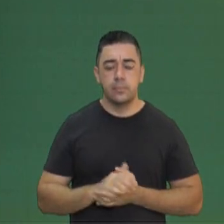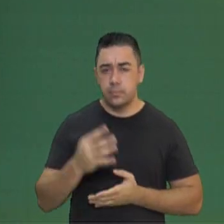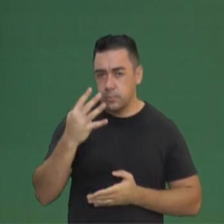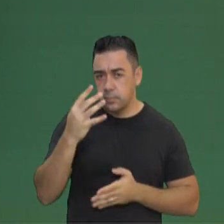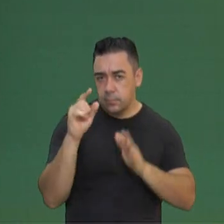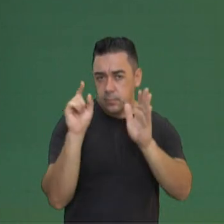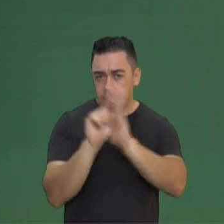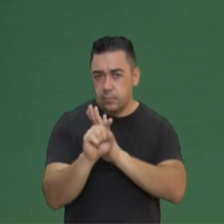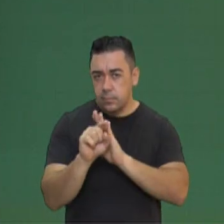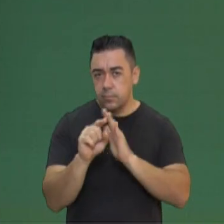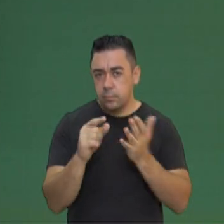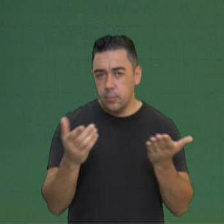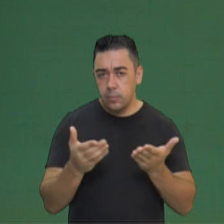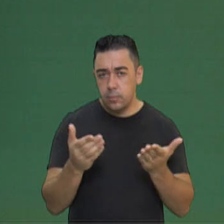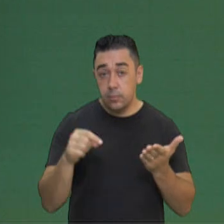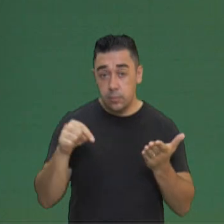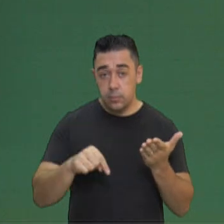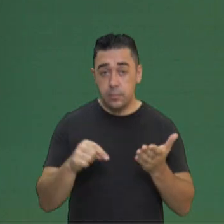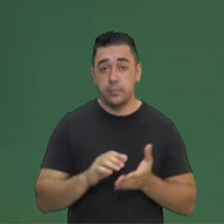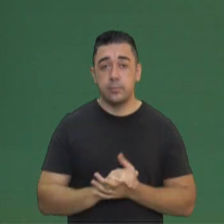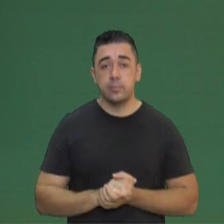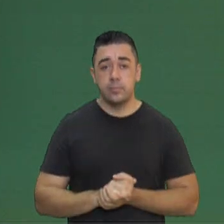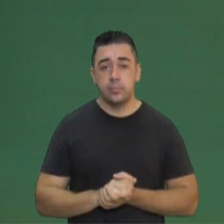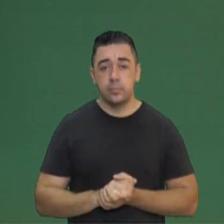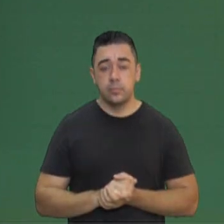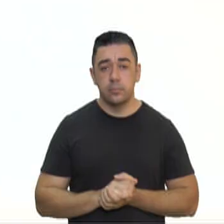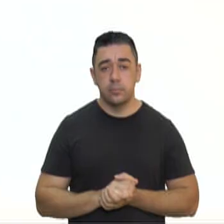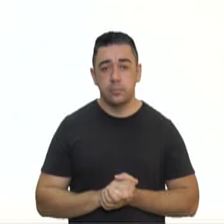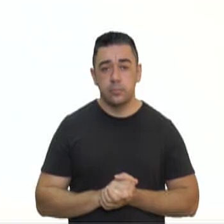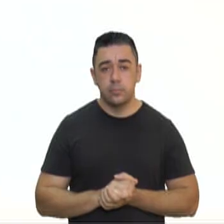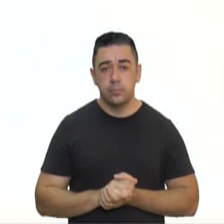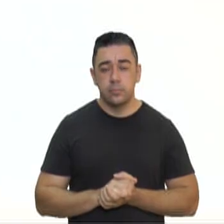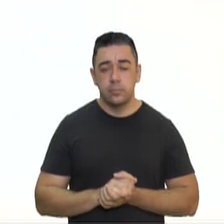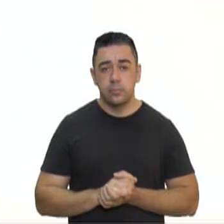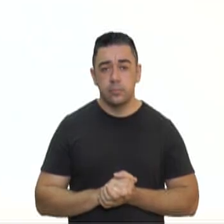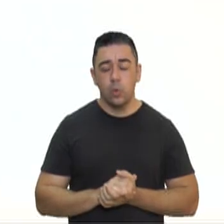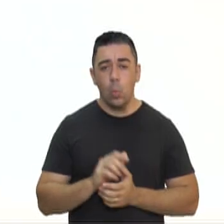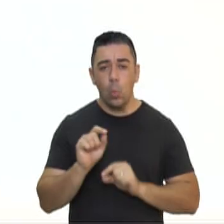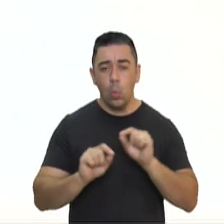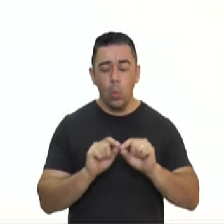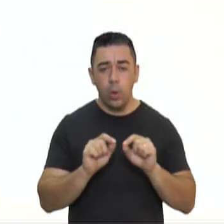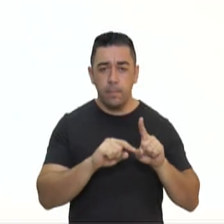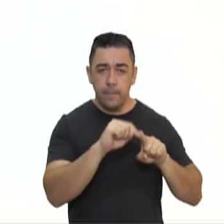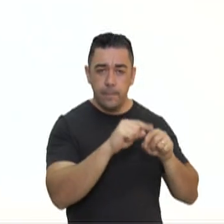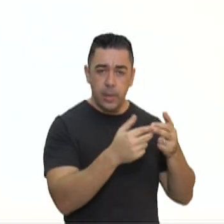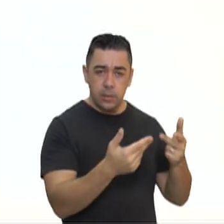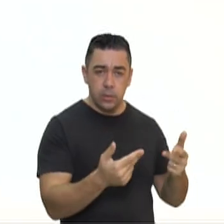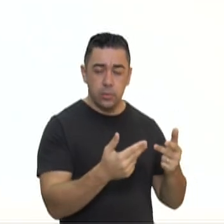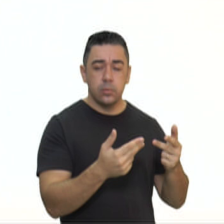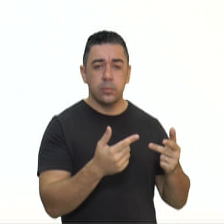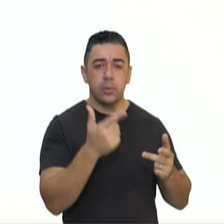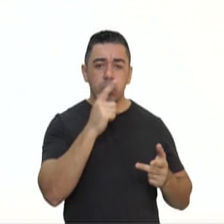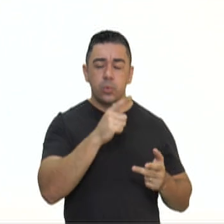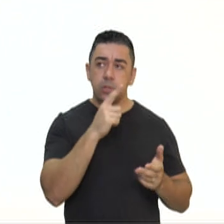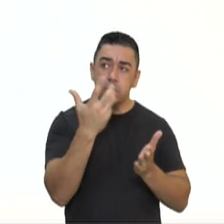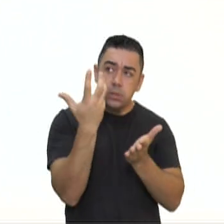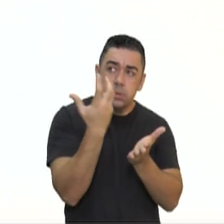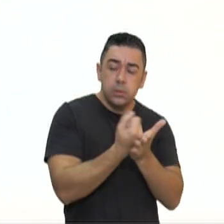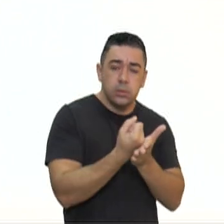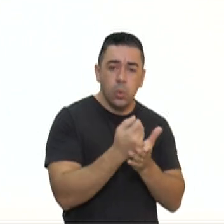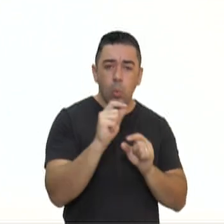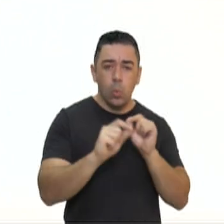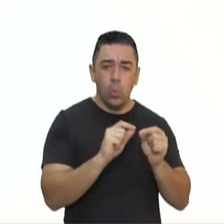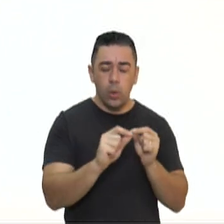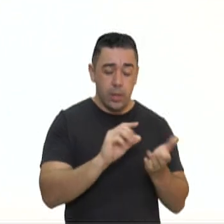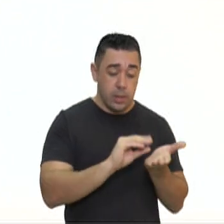Quarta questão nossa aqui. Os equipamentos utilizados para a obtenção de dados,